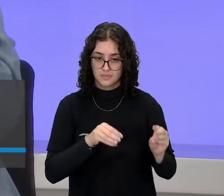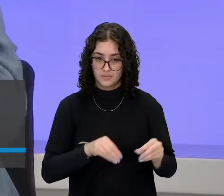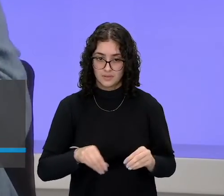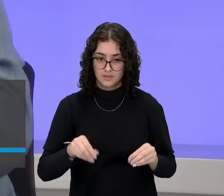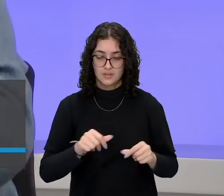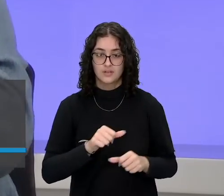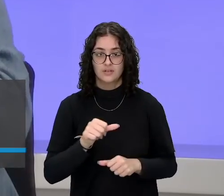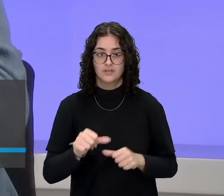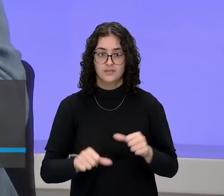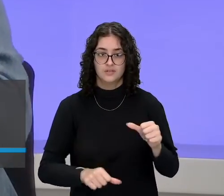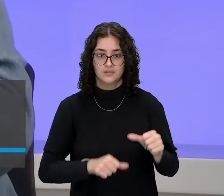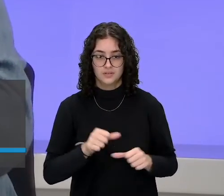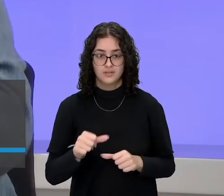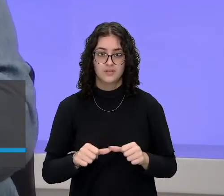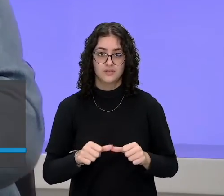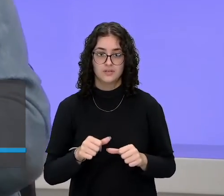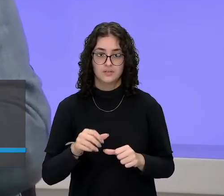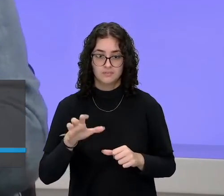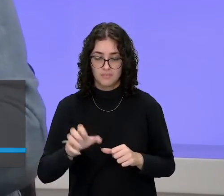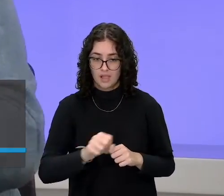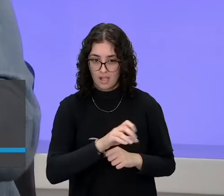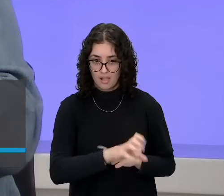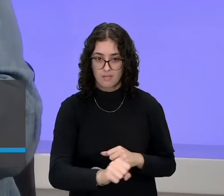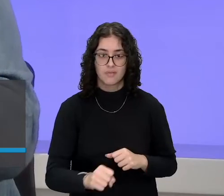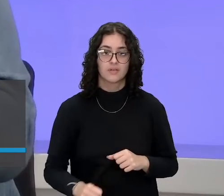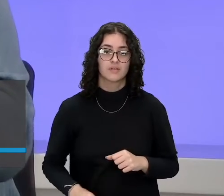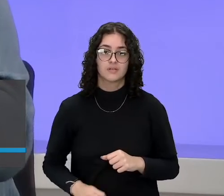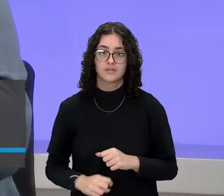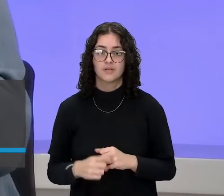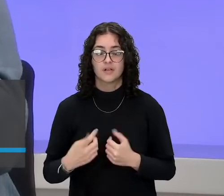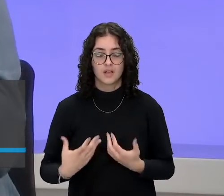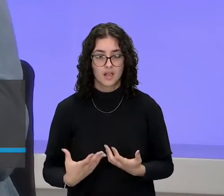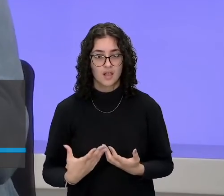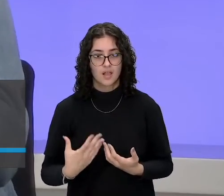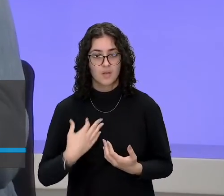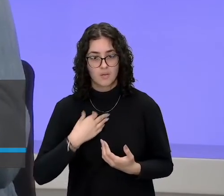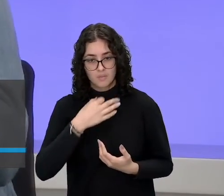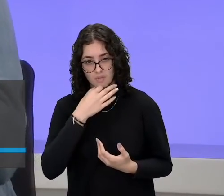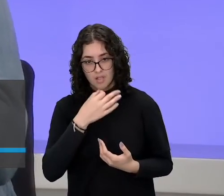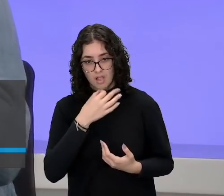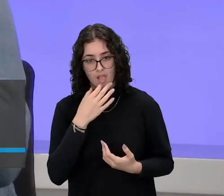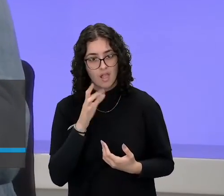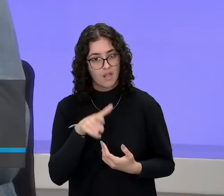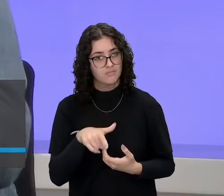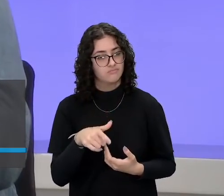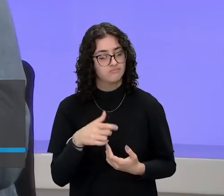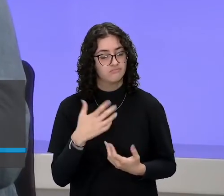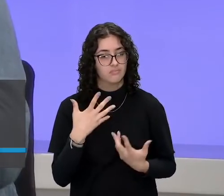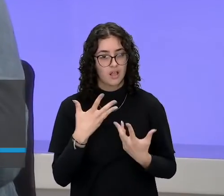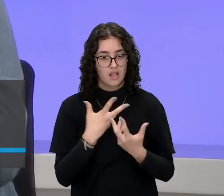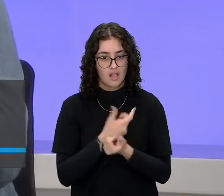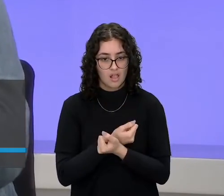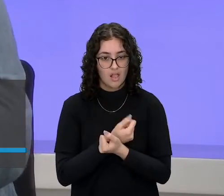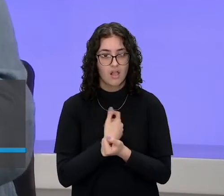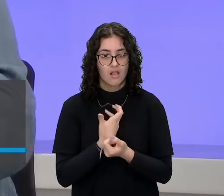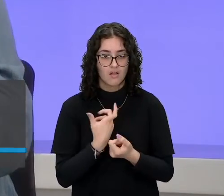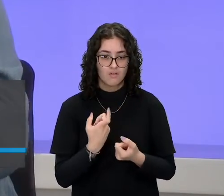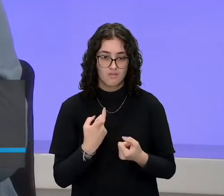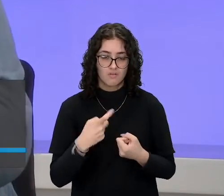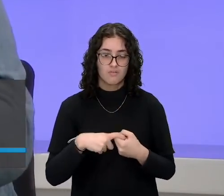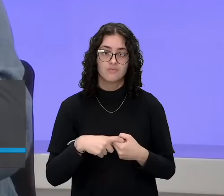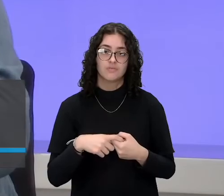as transformações, colheita, né? Então eu acho isso formidável, né? Eu quero voltar,